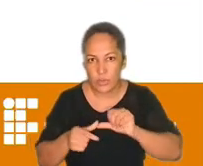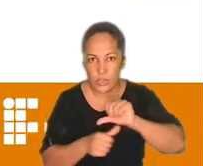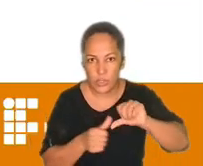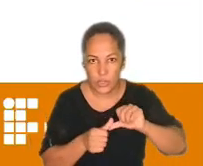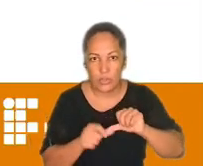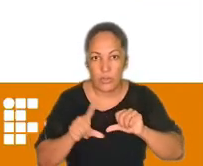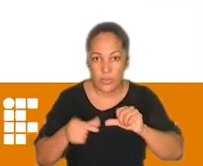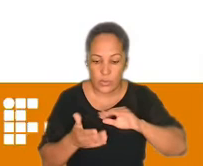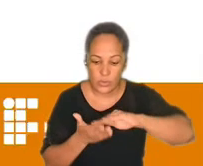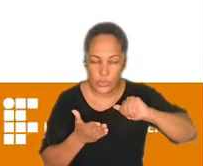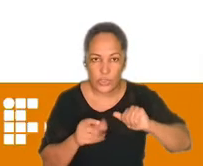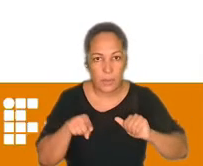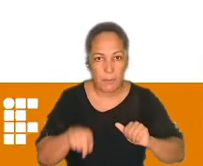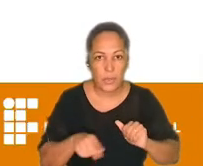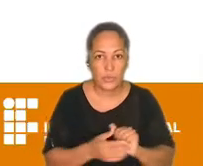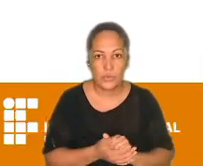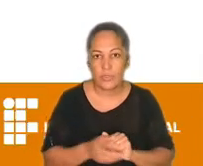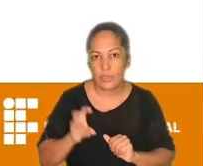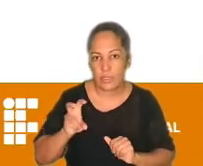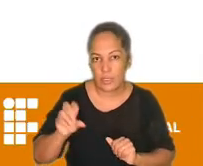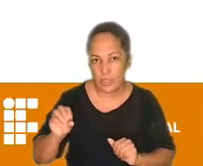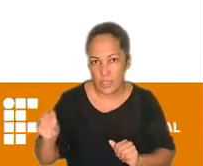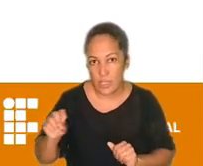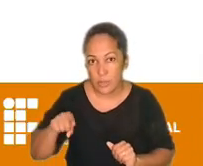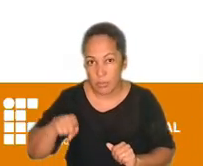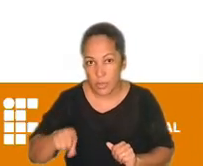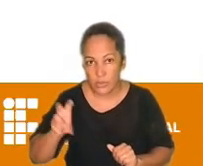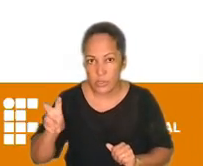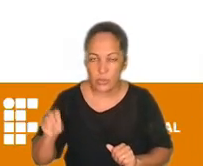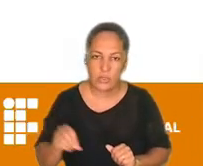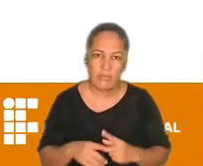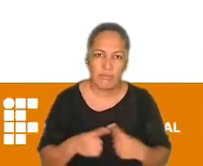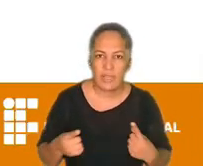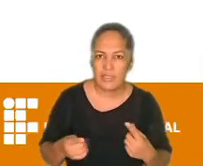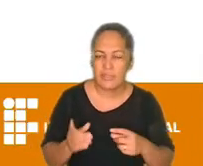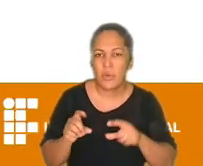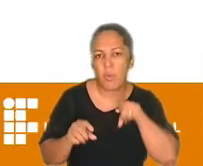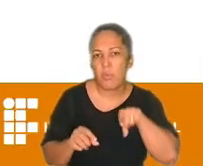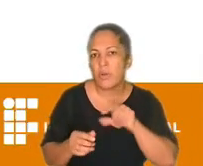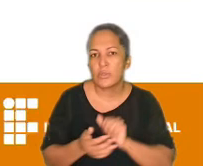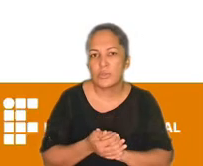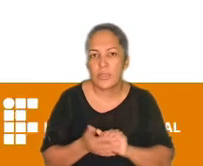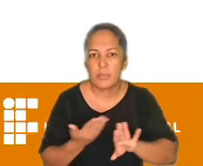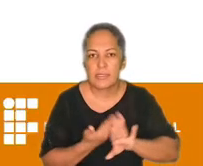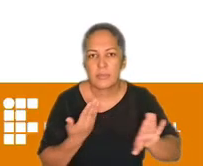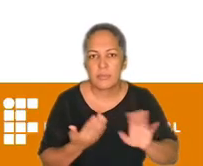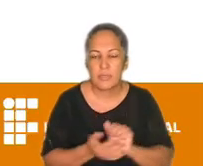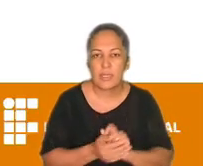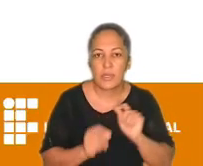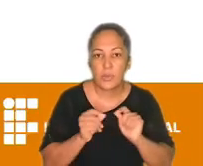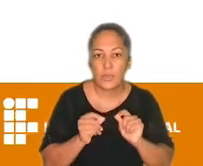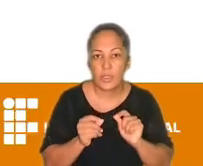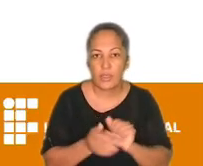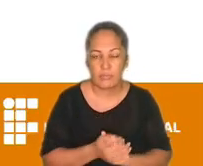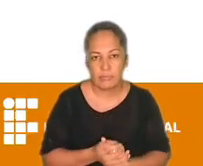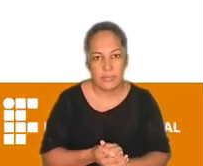500,50. Ok? Professor, mas o ponto não é para separar o centavo, é para separar a casa do milhar, né?